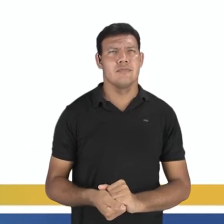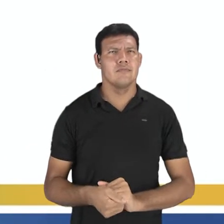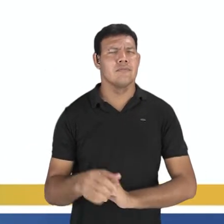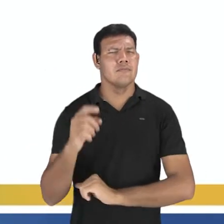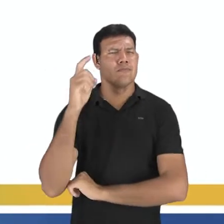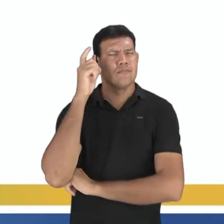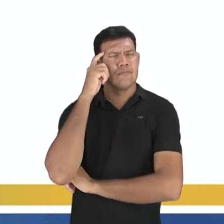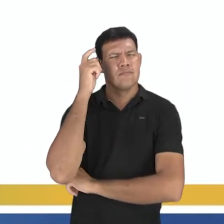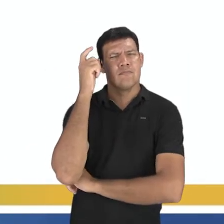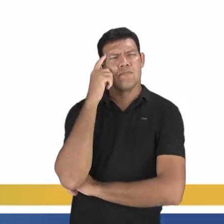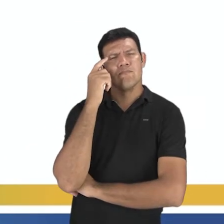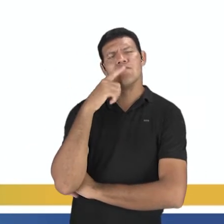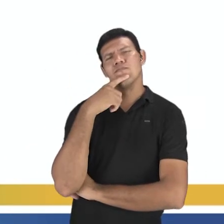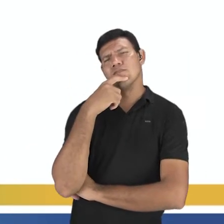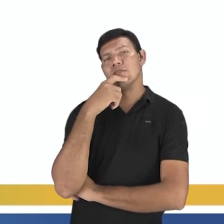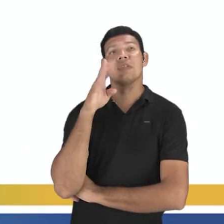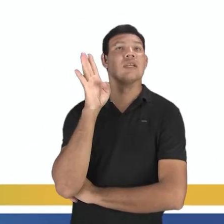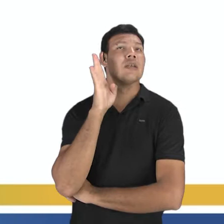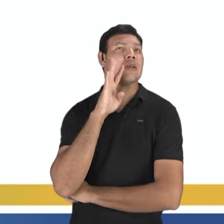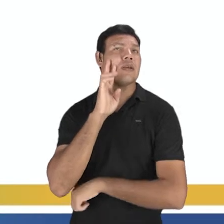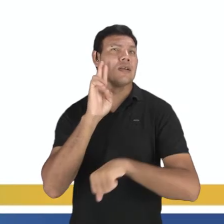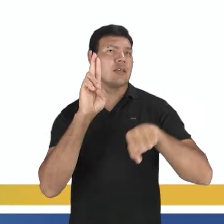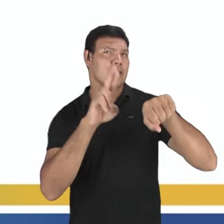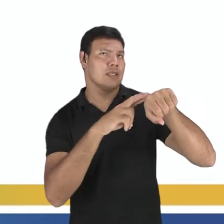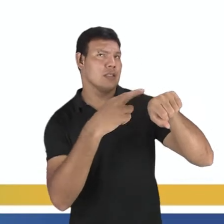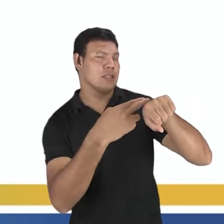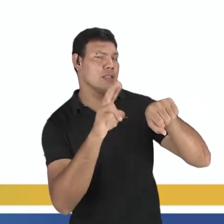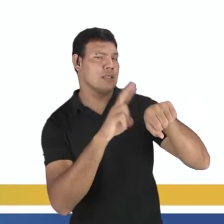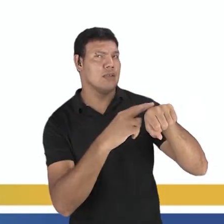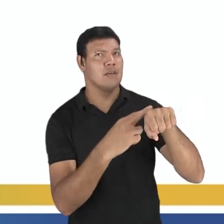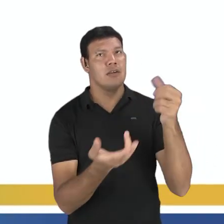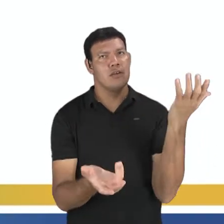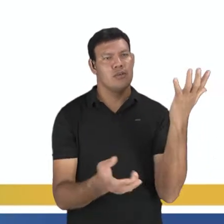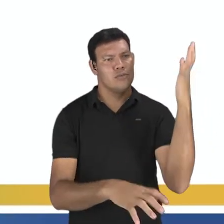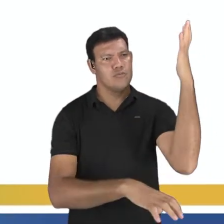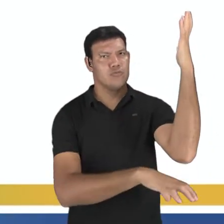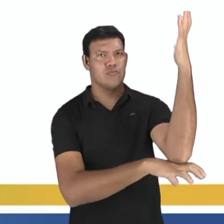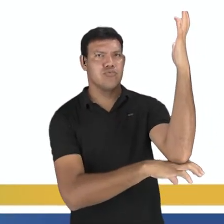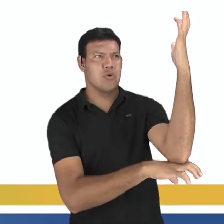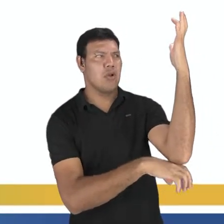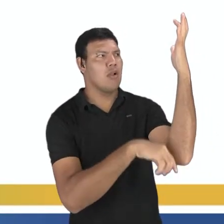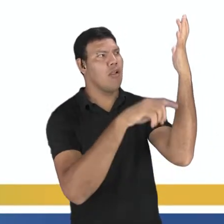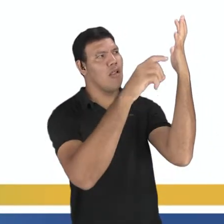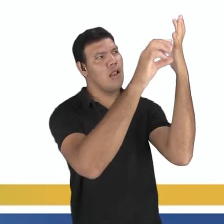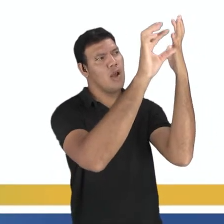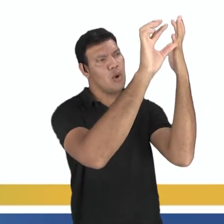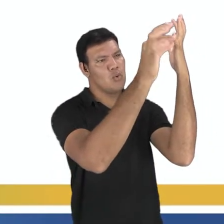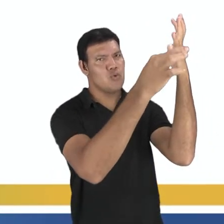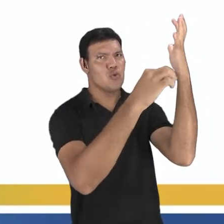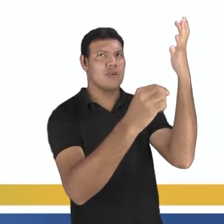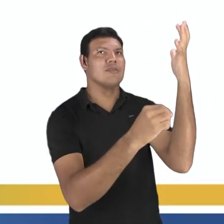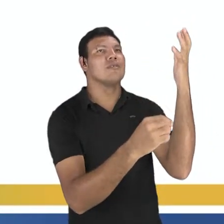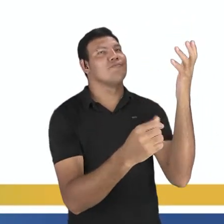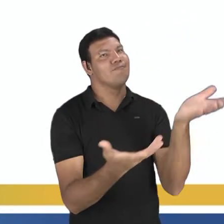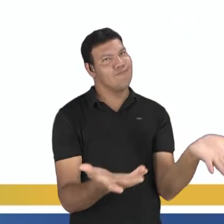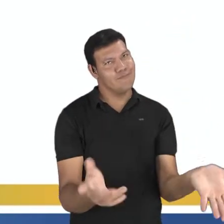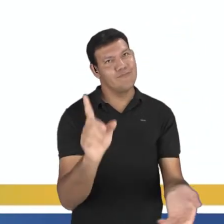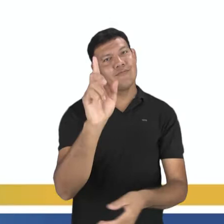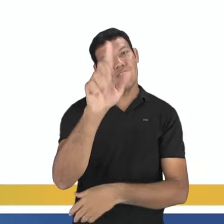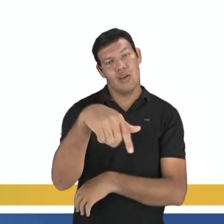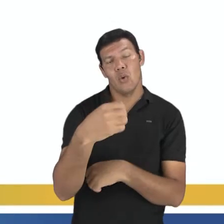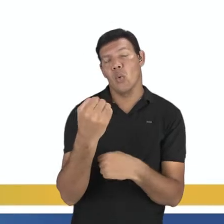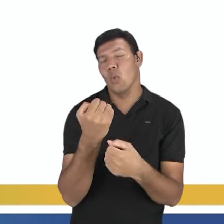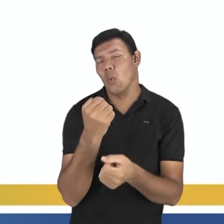Já pensou que legal se chocolate nascesse em árvore? E é quase isso que acontece.